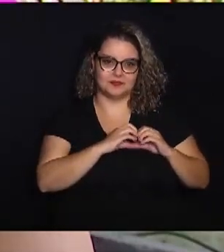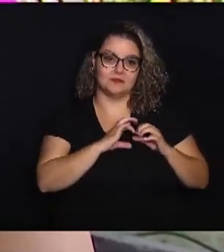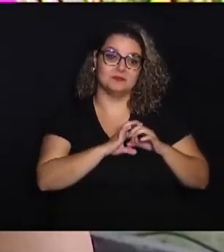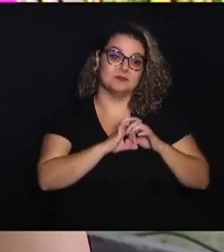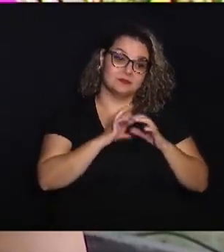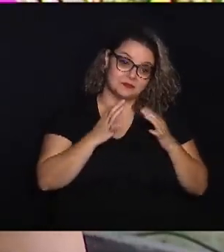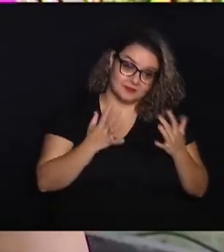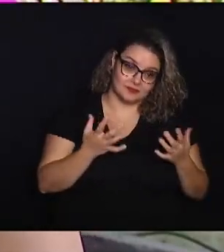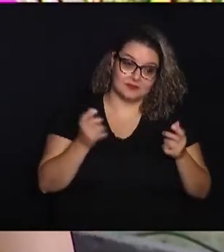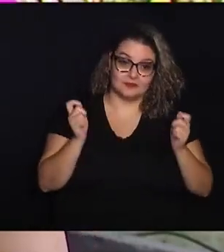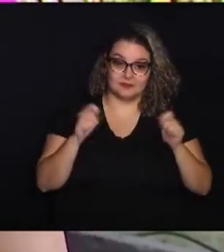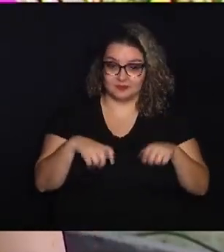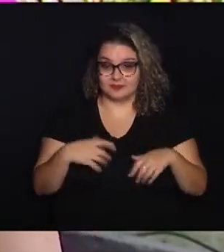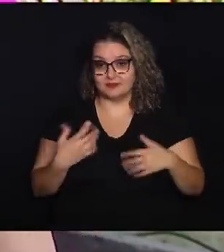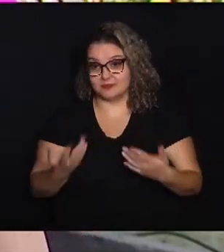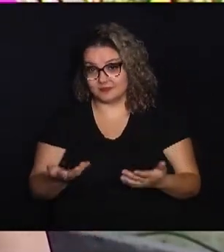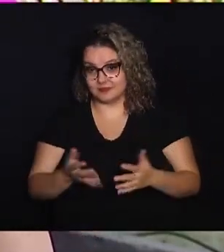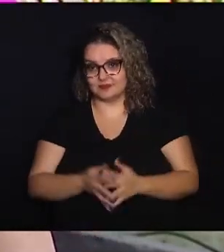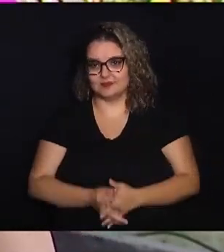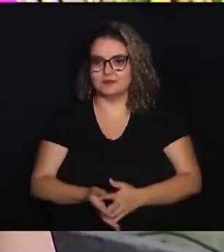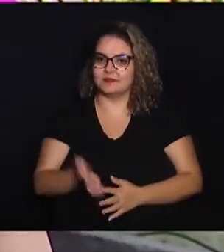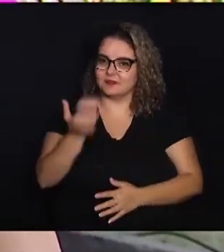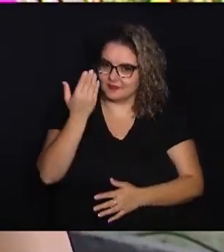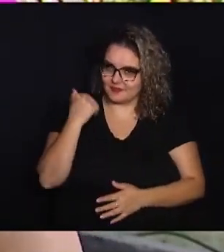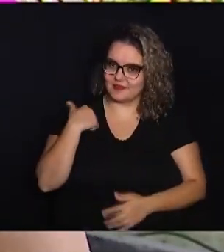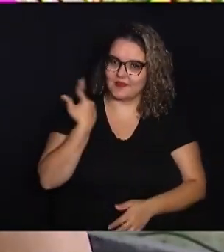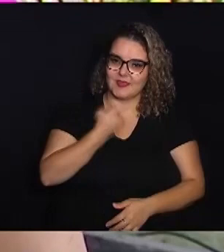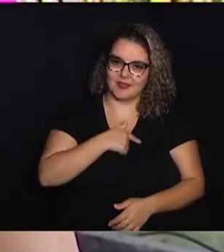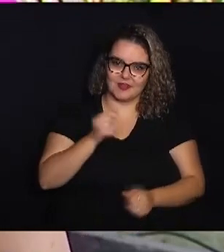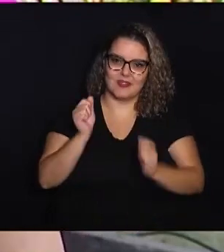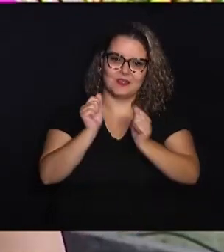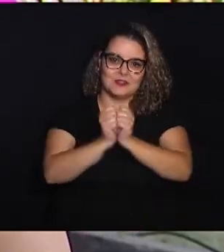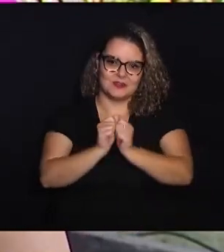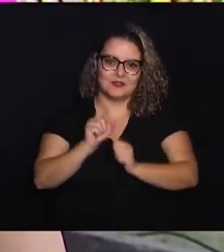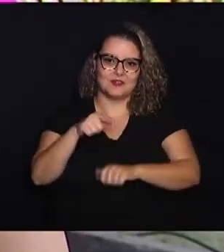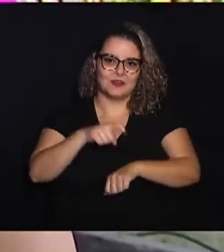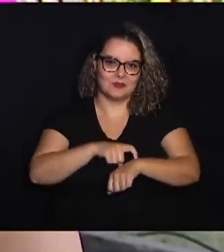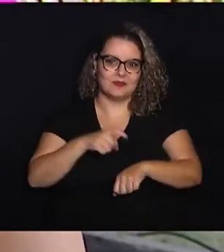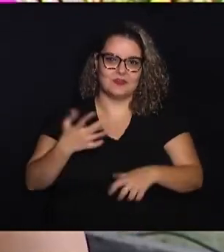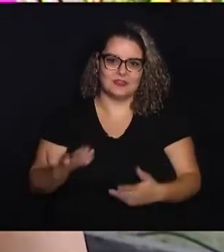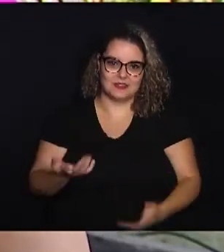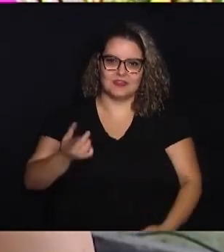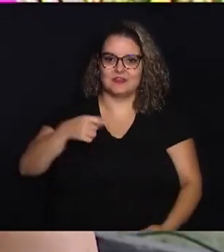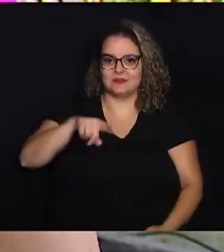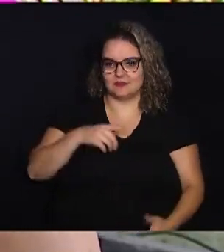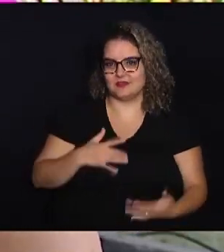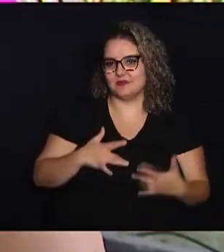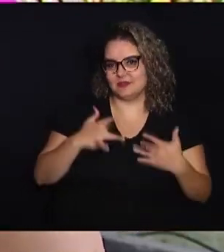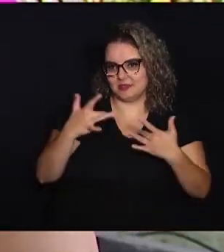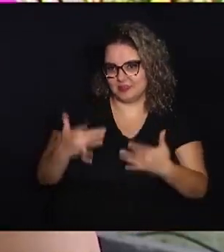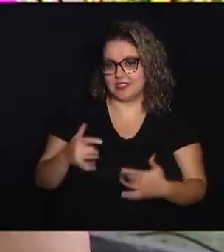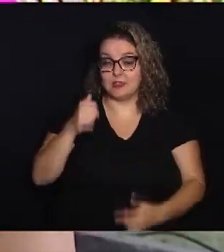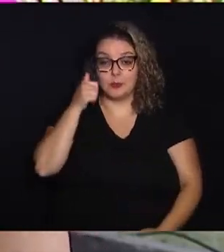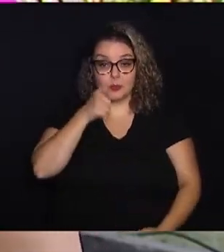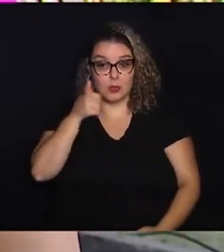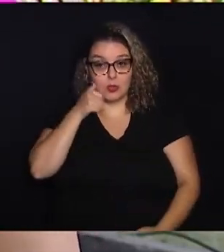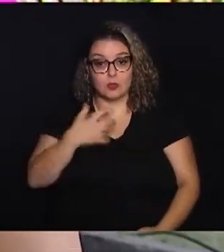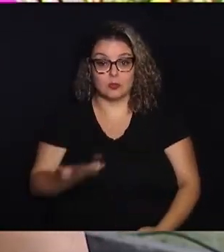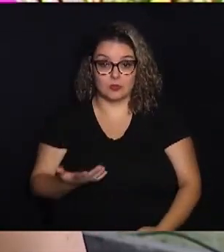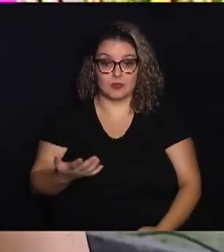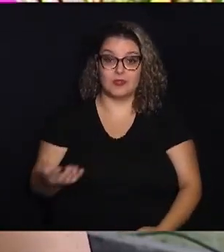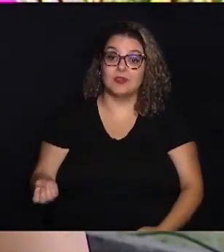permitindo e possibilitando, então vem aqui com a gente, que é o momento aí de você poder doar para essas mulheres e